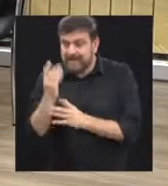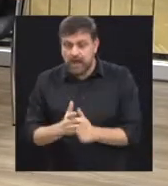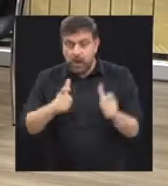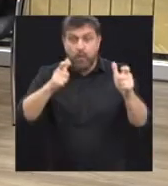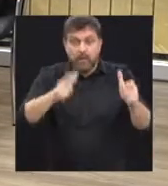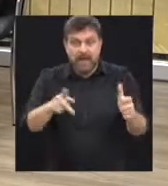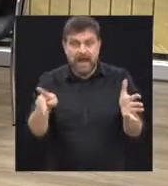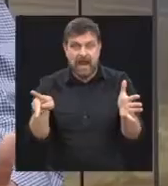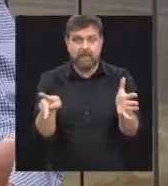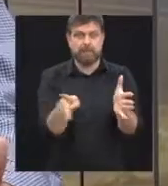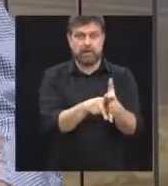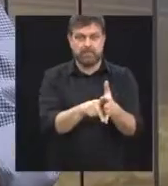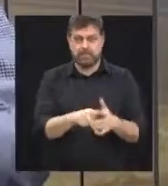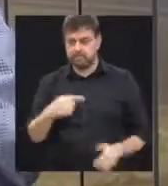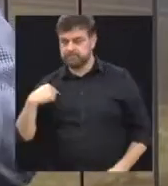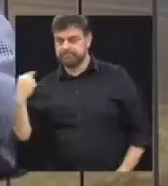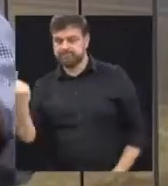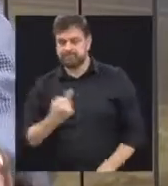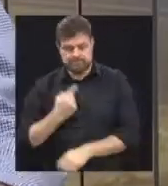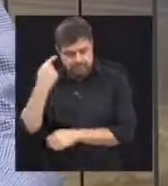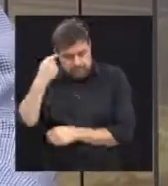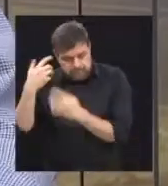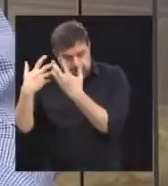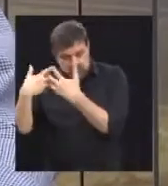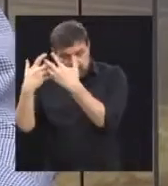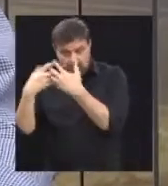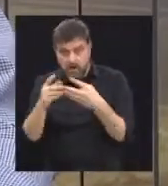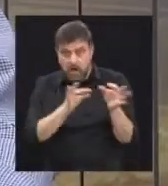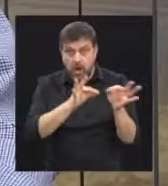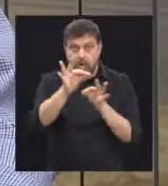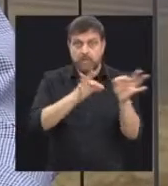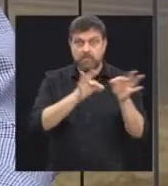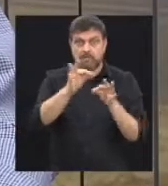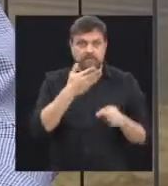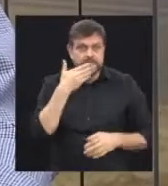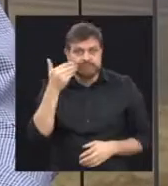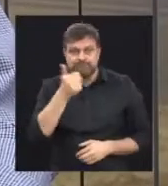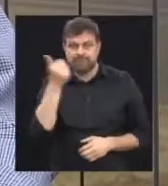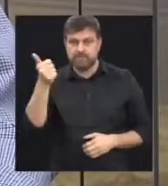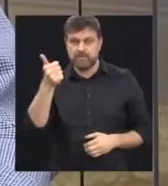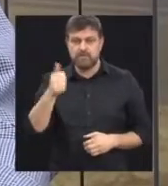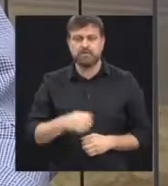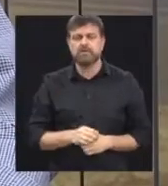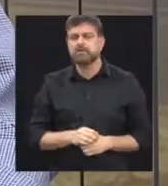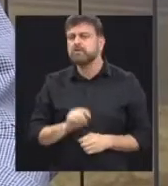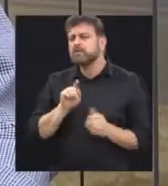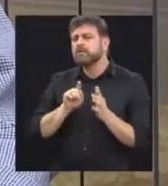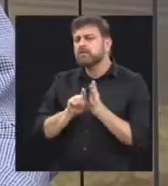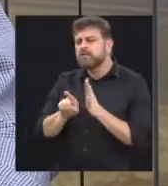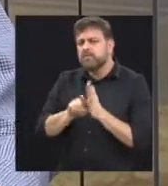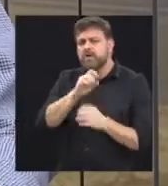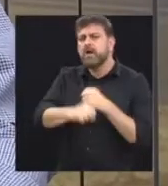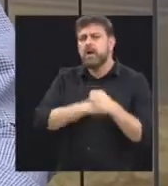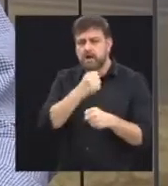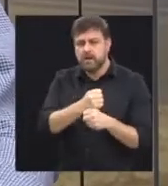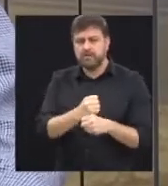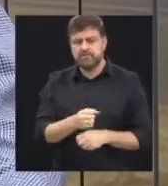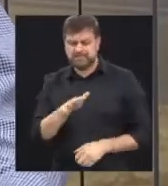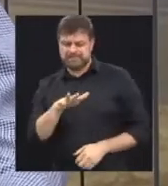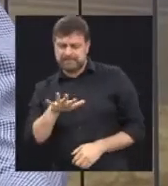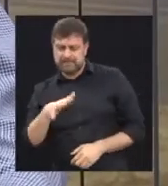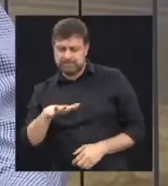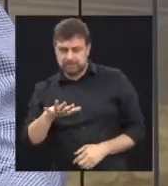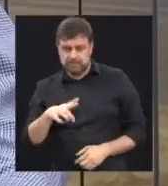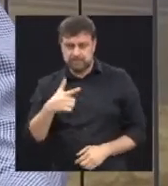criar um espaço seu. E daí nós partimos para um projeto mais estruturado. Isso foi em que ano? Isso foi no ano de